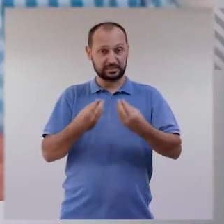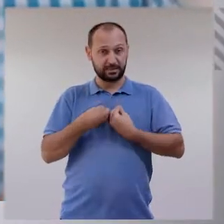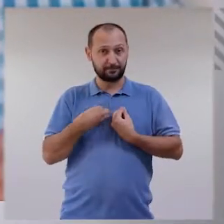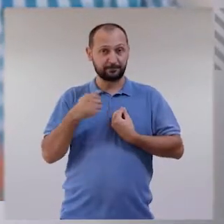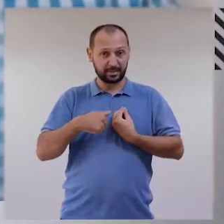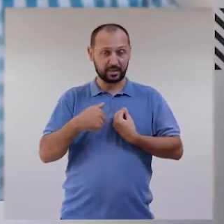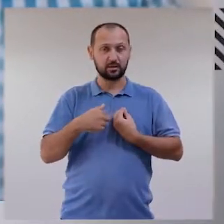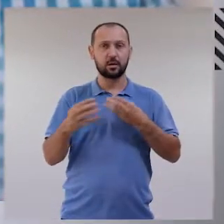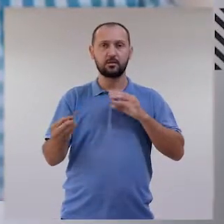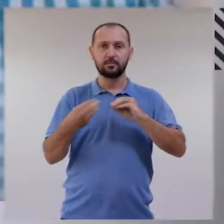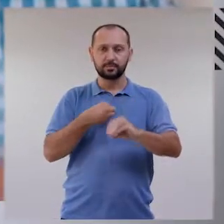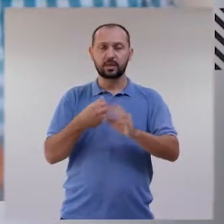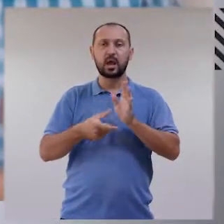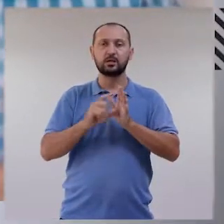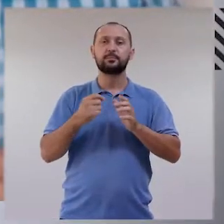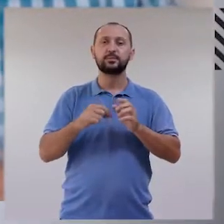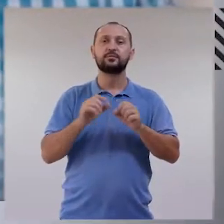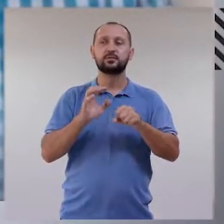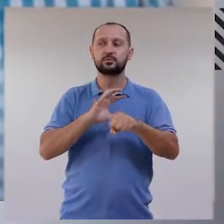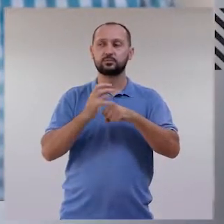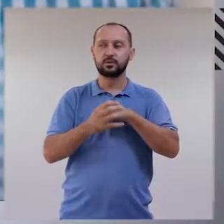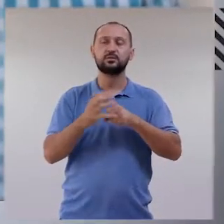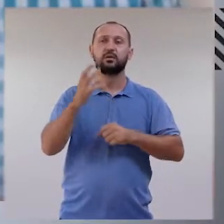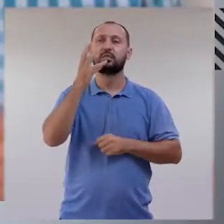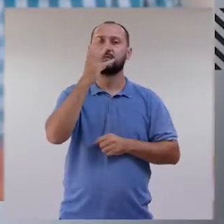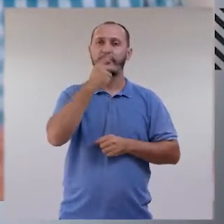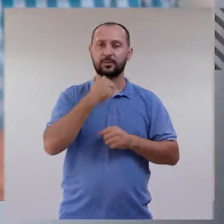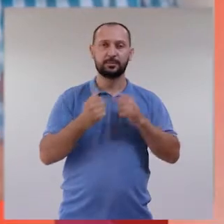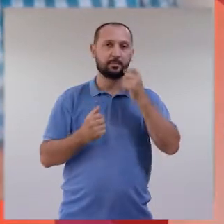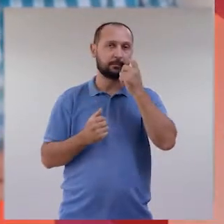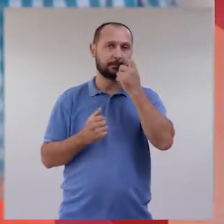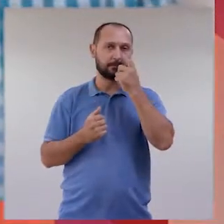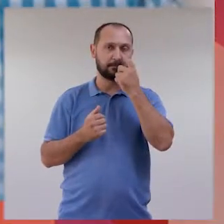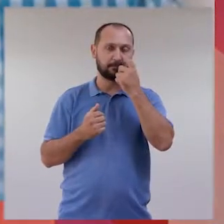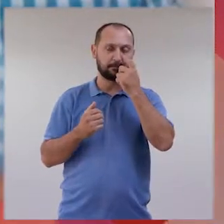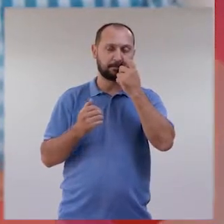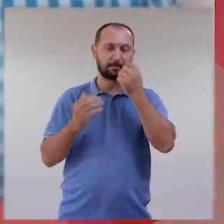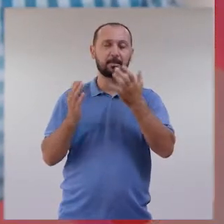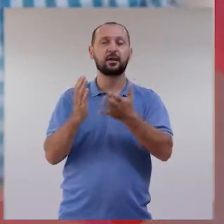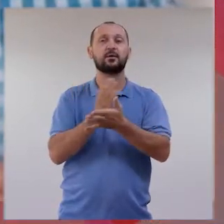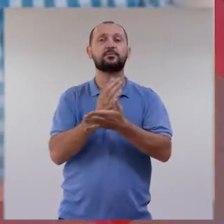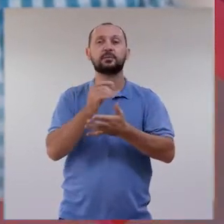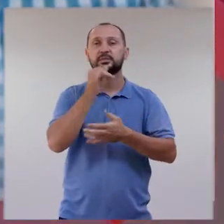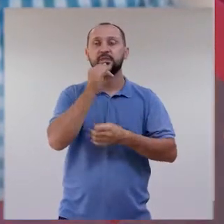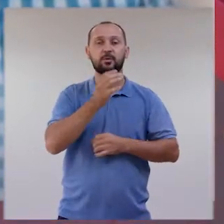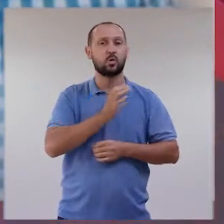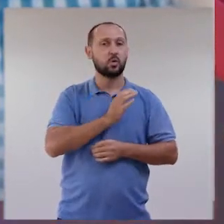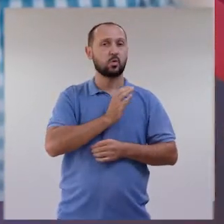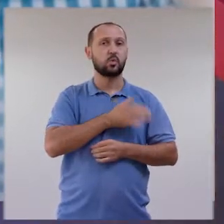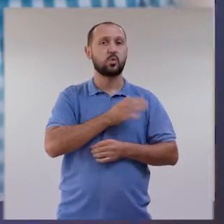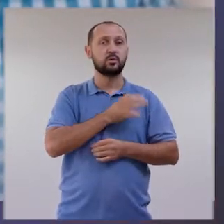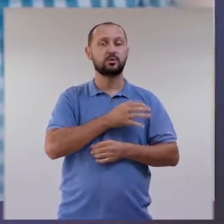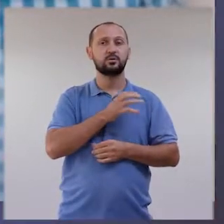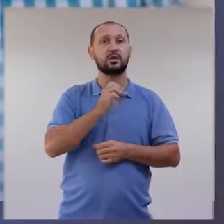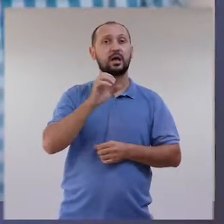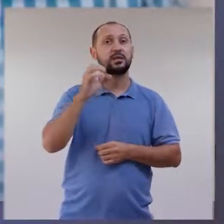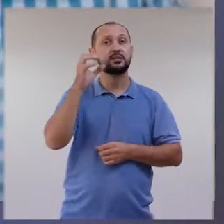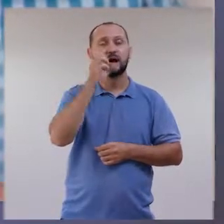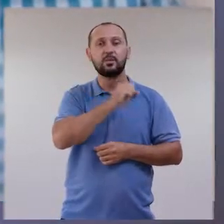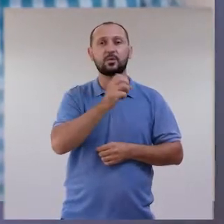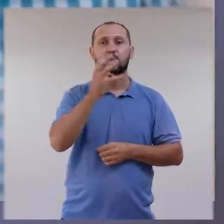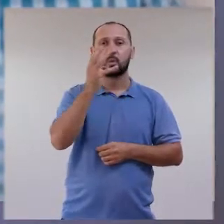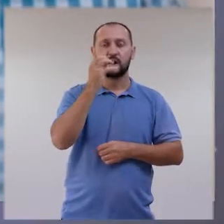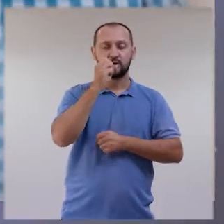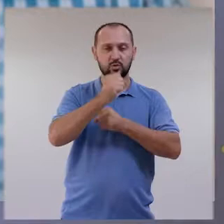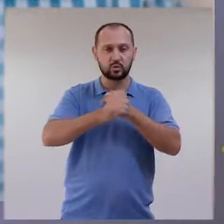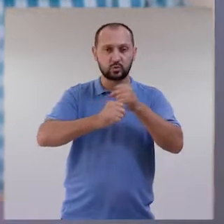para ele poder receber um órgão, ele tem que fazer o teste do Covid, isso demora, né? Tem órgão que você, por exemplo, que nem o coração, são